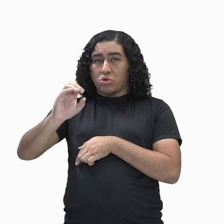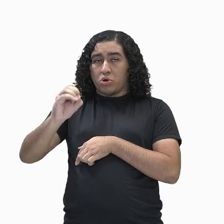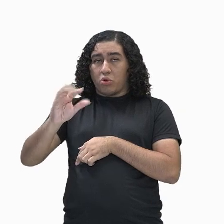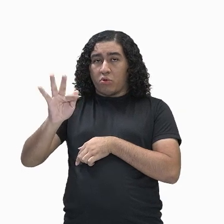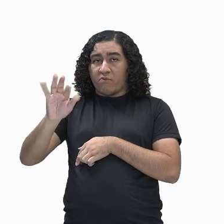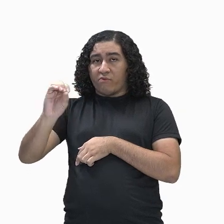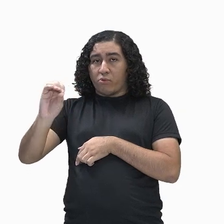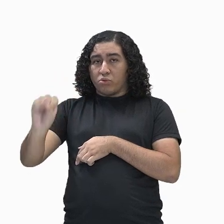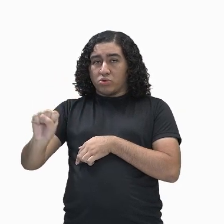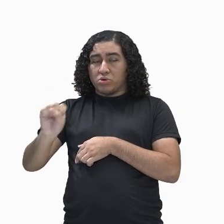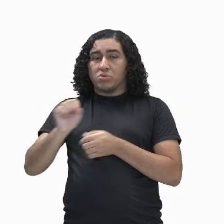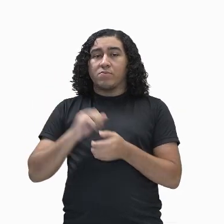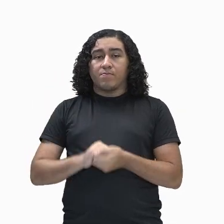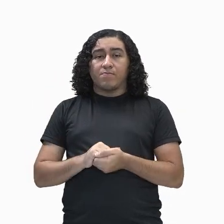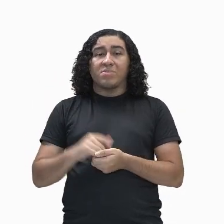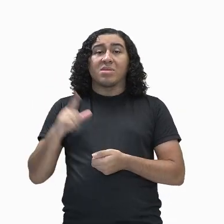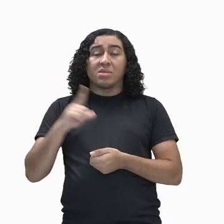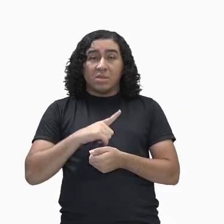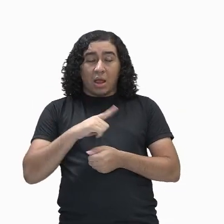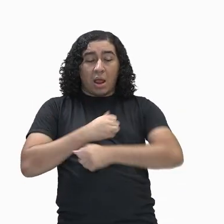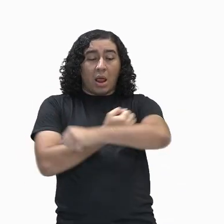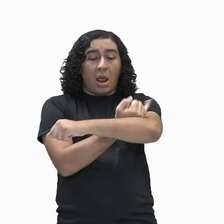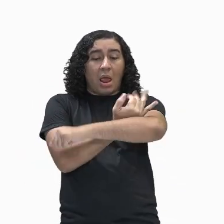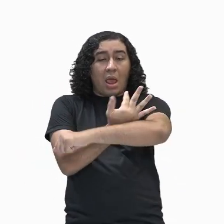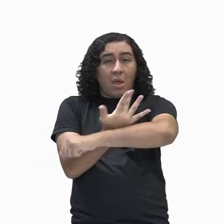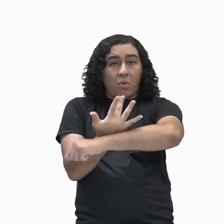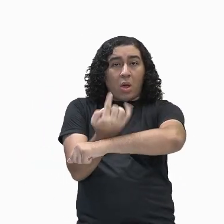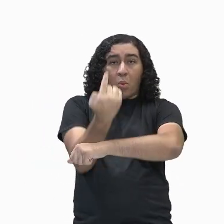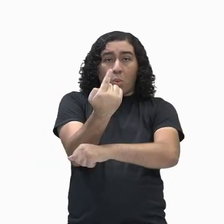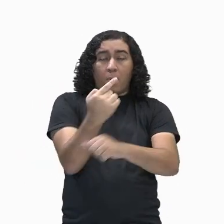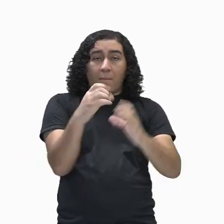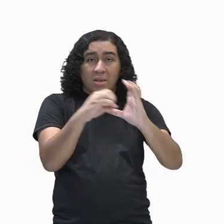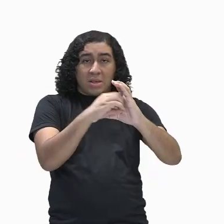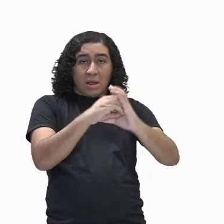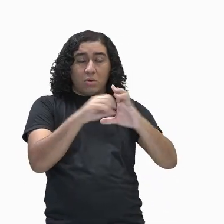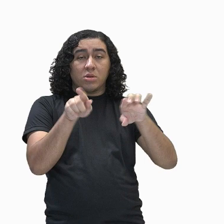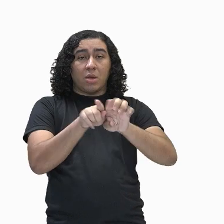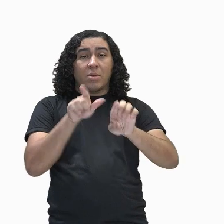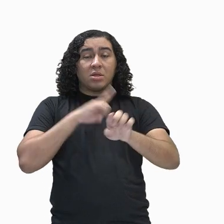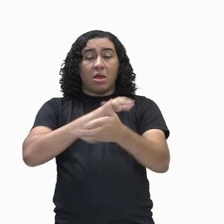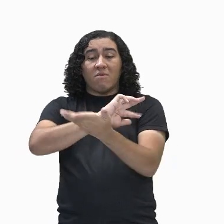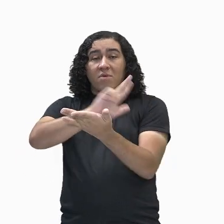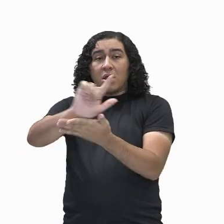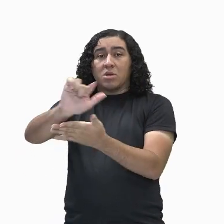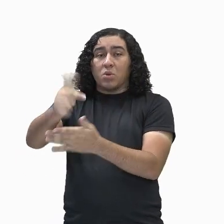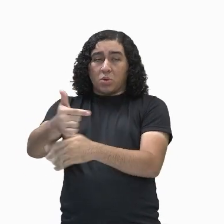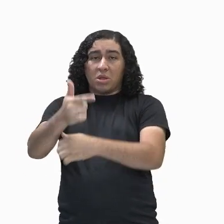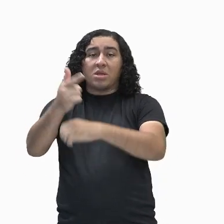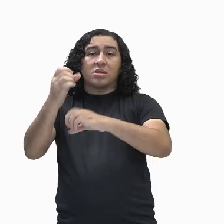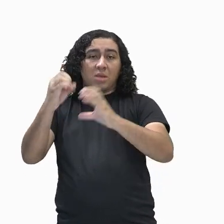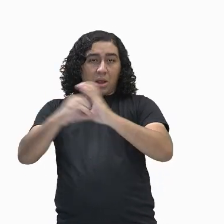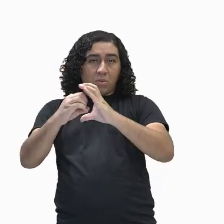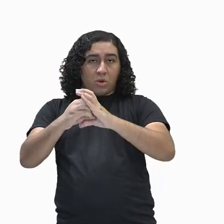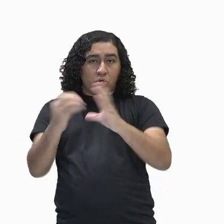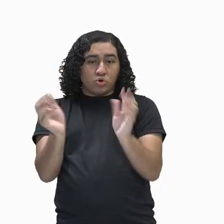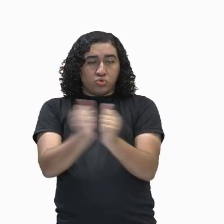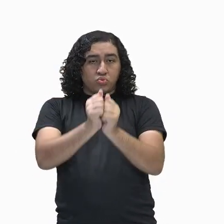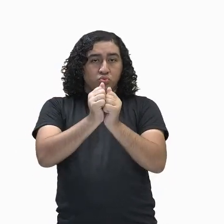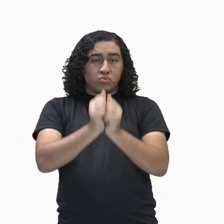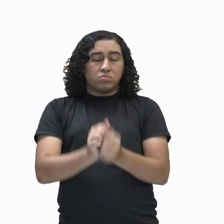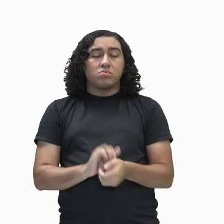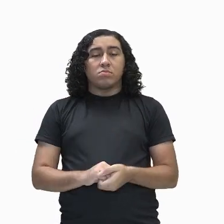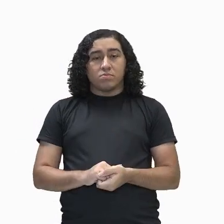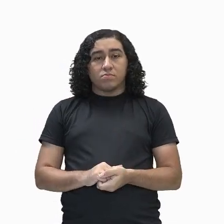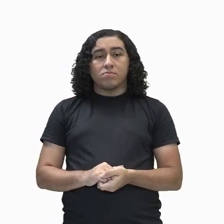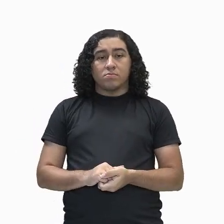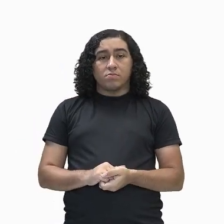Existem algas que são unicelulares, mas também existem aquelas que são pluricelulares. E, como a gente já falou, elas